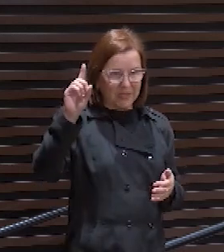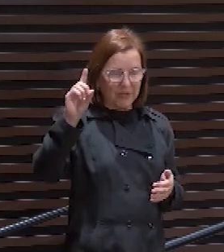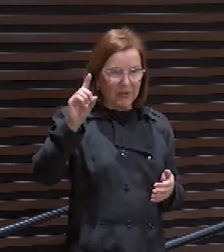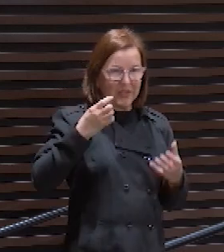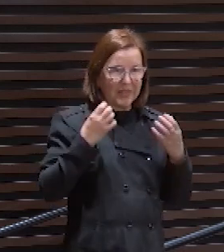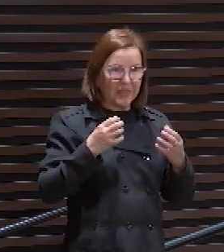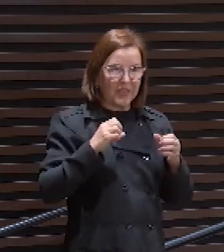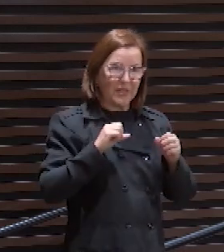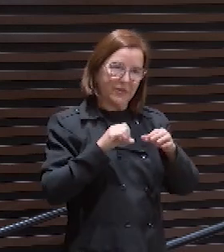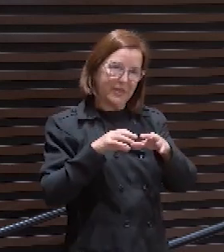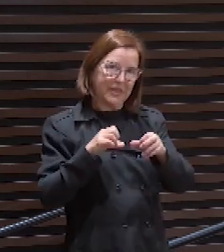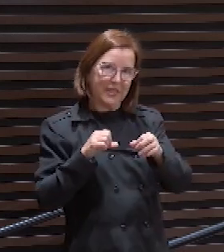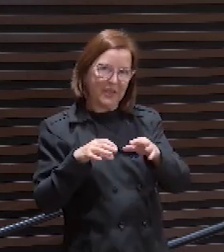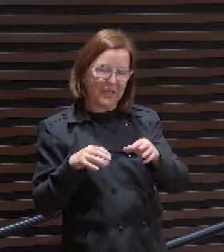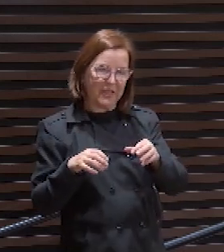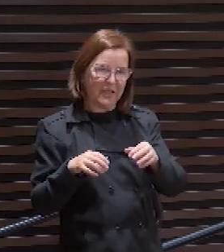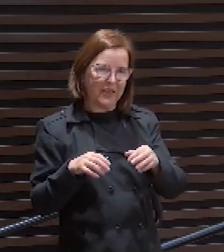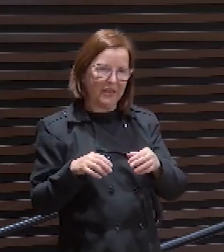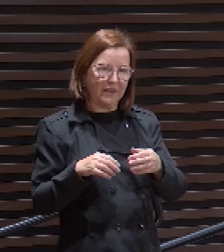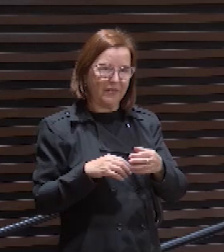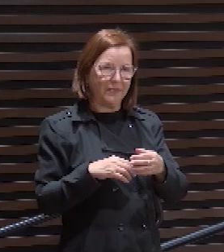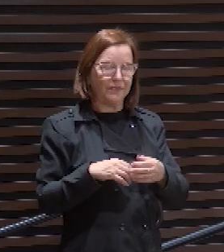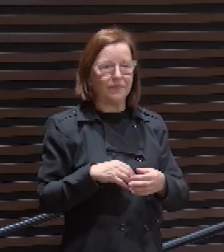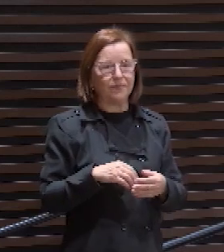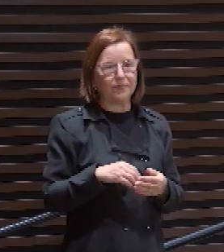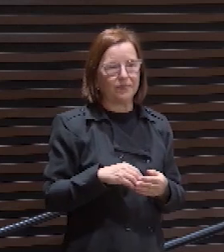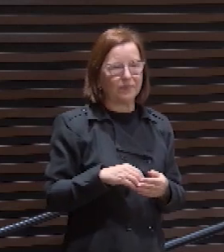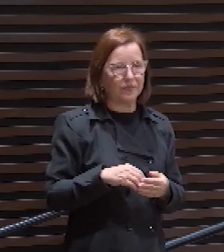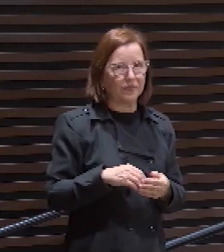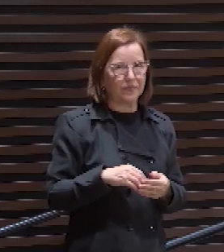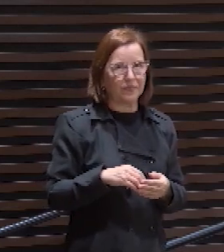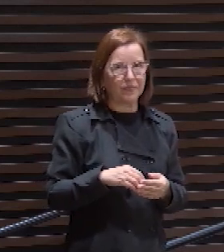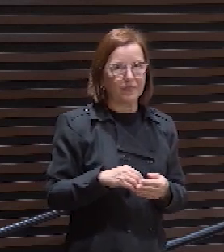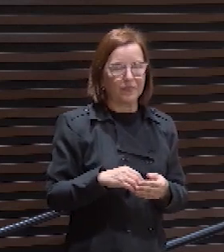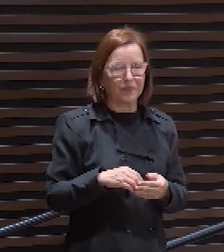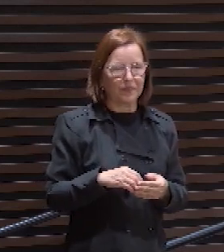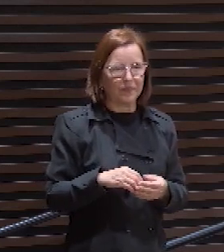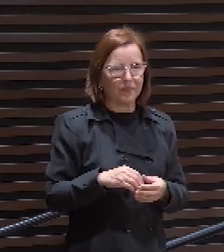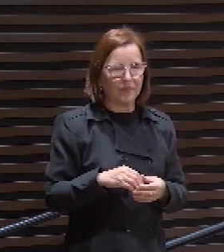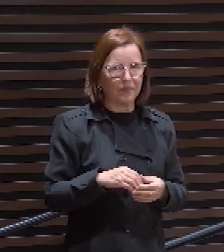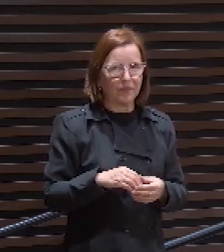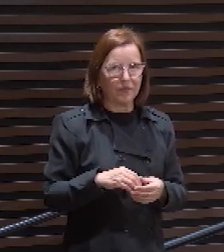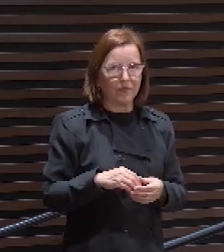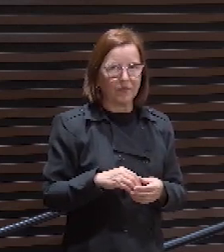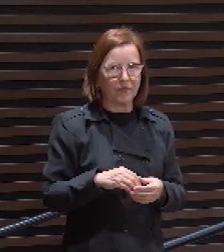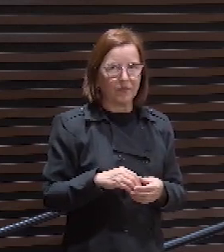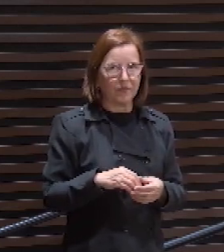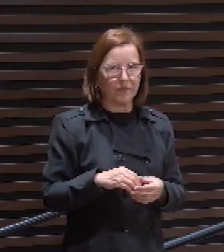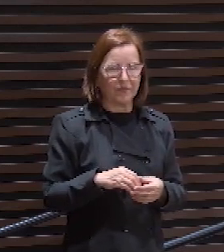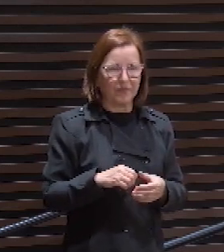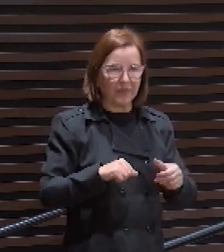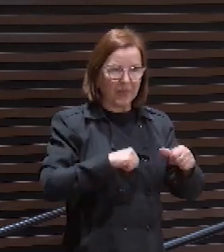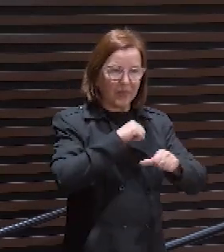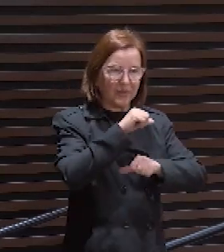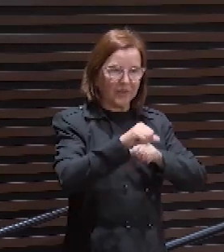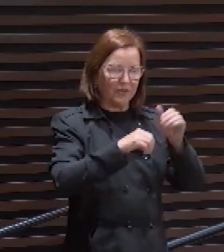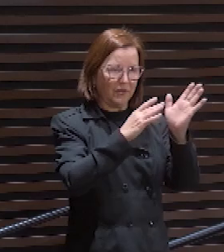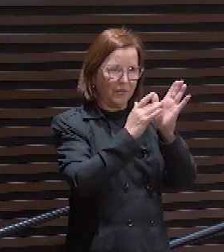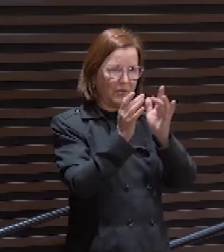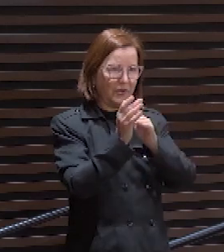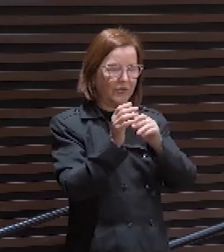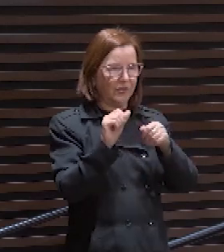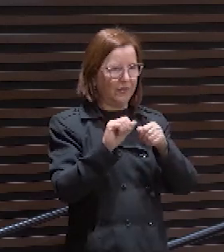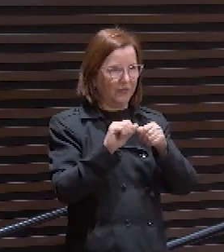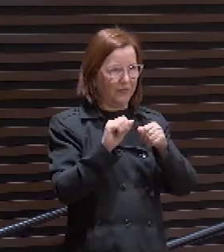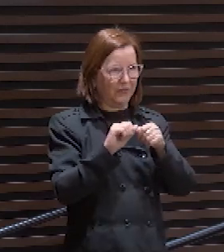em todas as coisas, desde as pequenas como as excepções. A transformação que Jesus opera